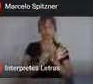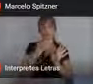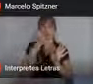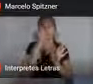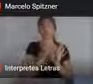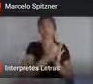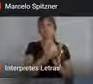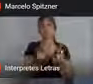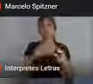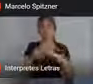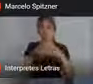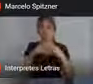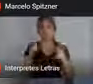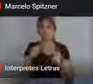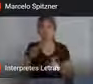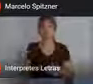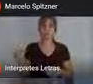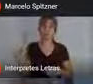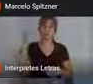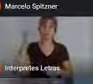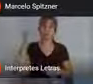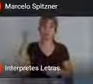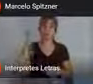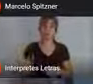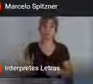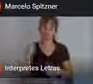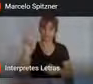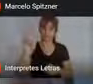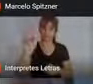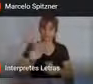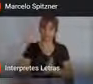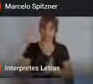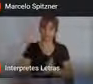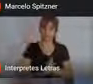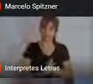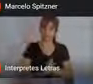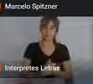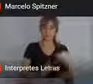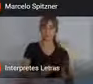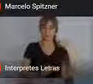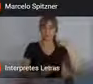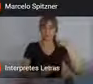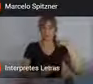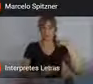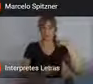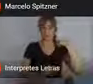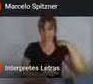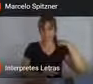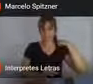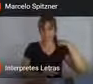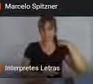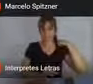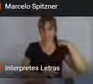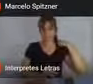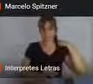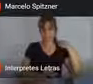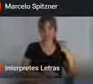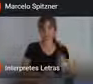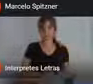nos valorizar para sermos valorizados. Isso também passa por todos os aspectos culturais, inclusive a nossa língua.